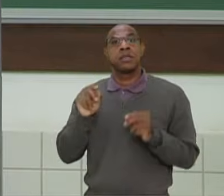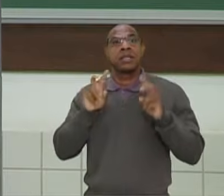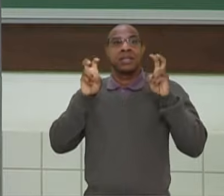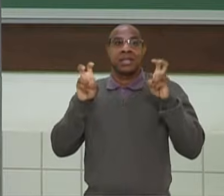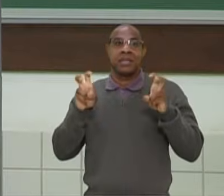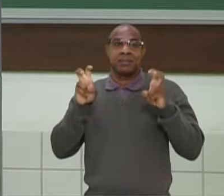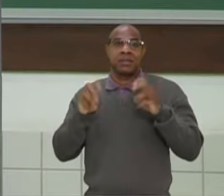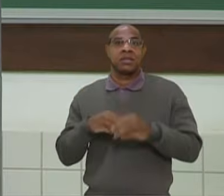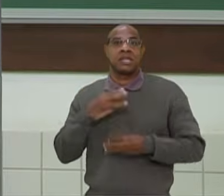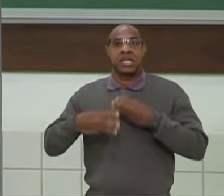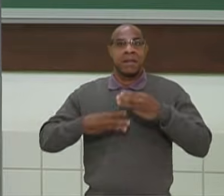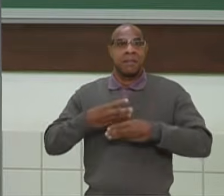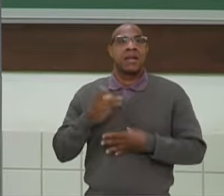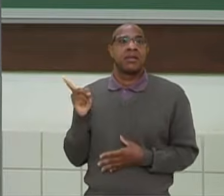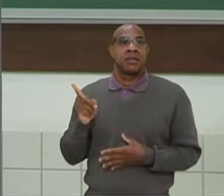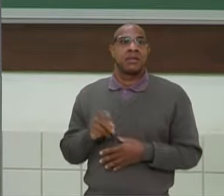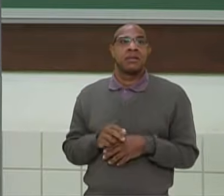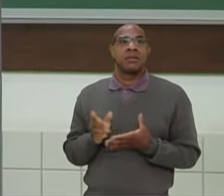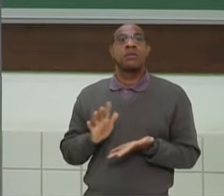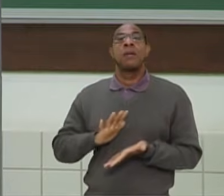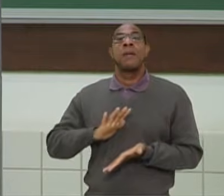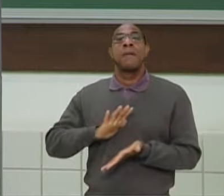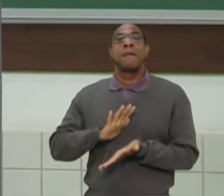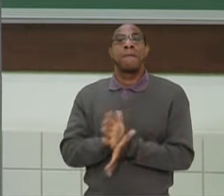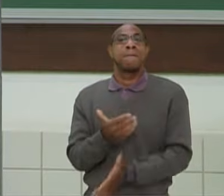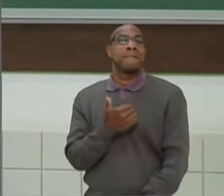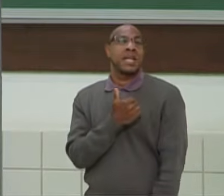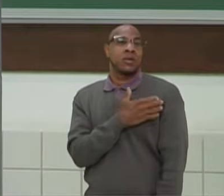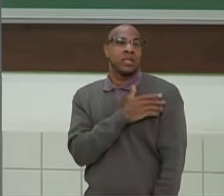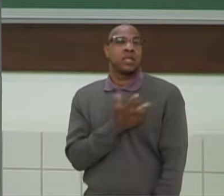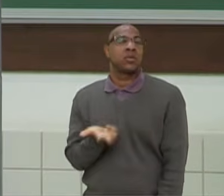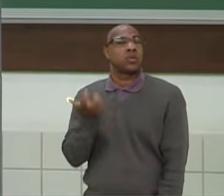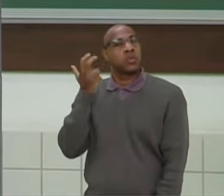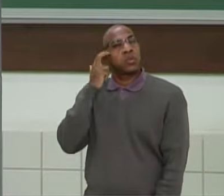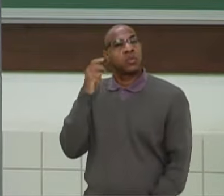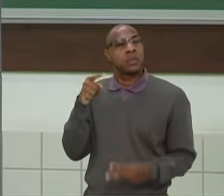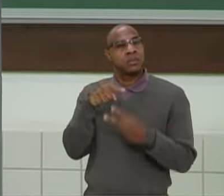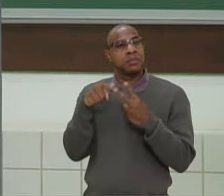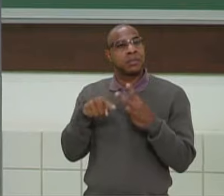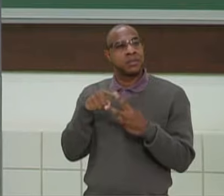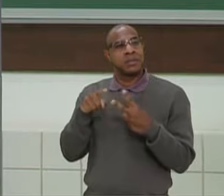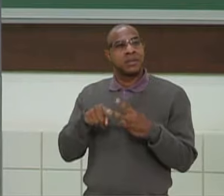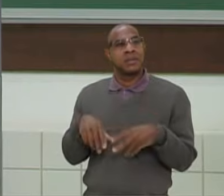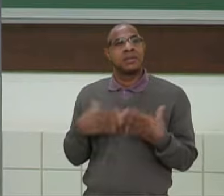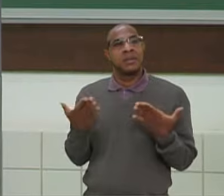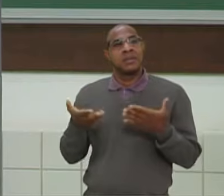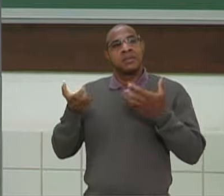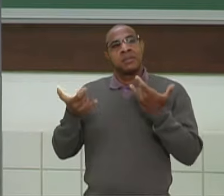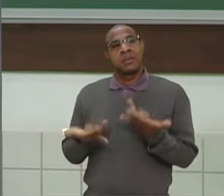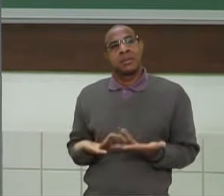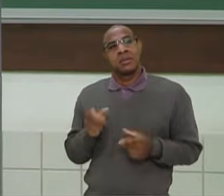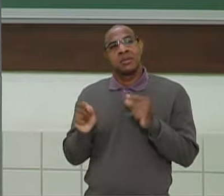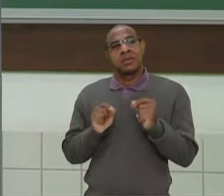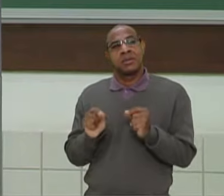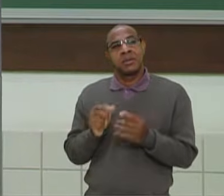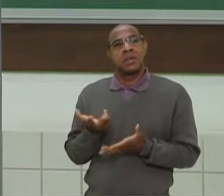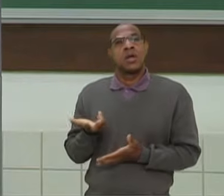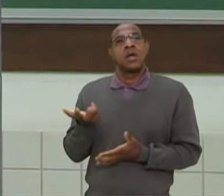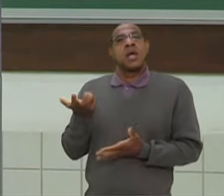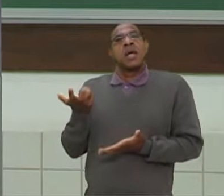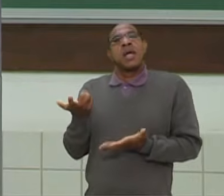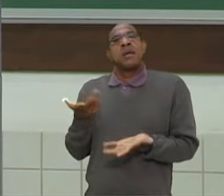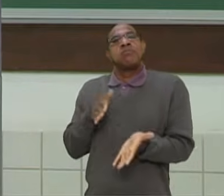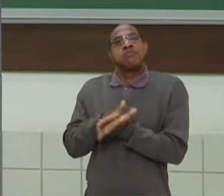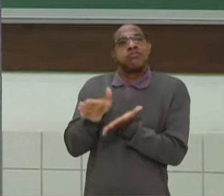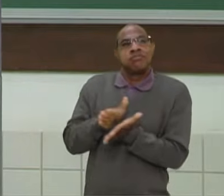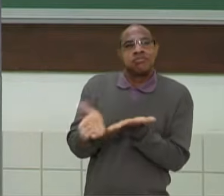que foram... Aqui está como preconceito e cultura, né? Mas a gente sabe que a parte de cultura lá, pensando em indústria cultural,